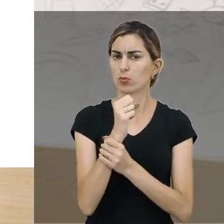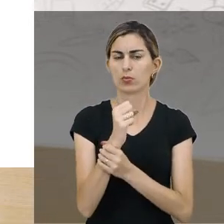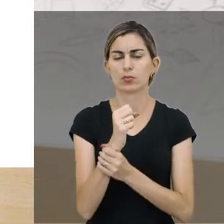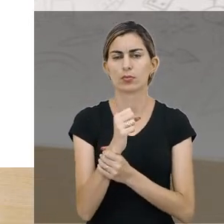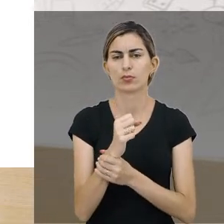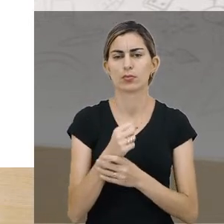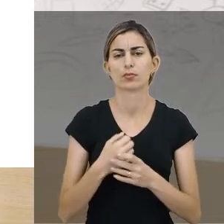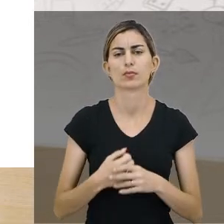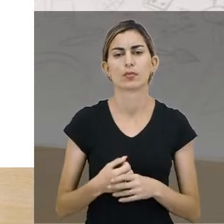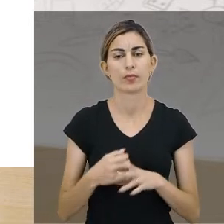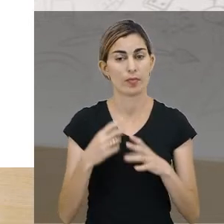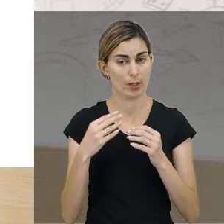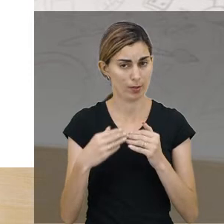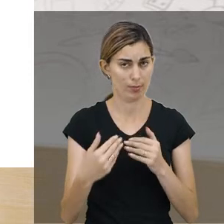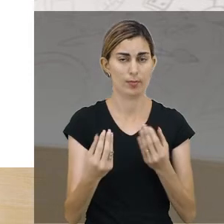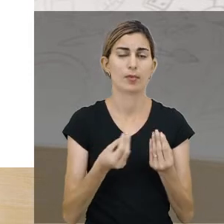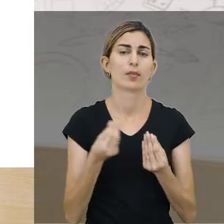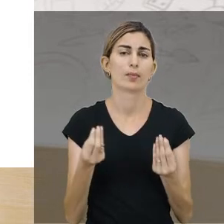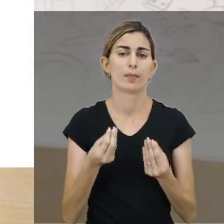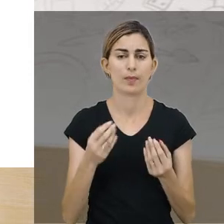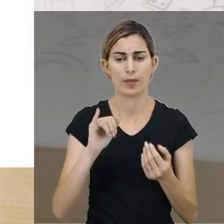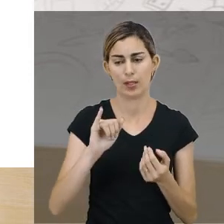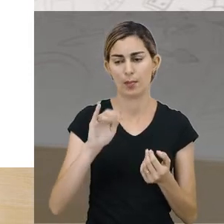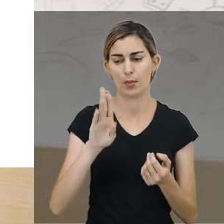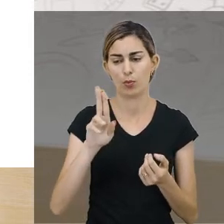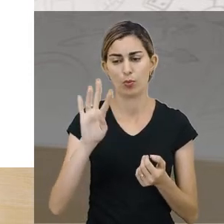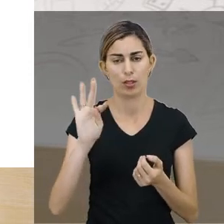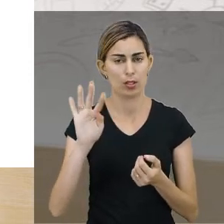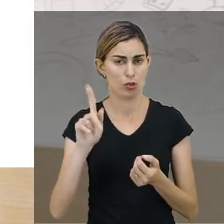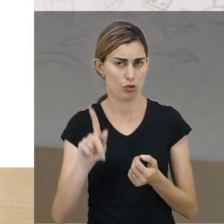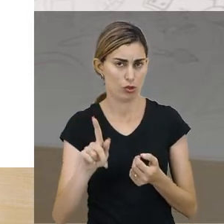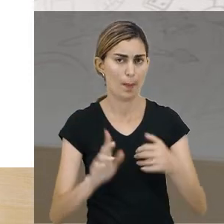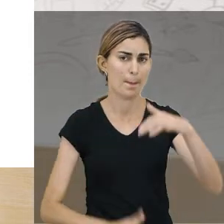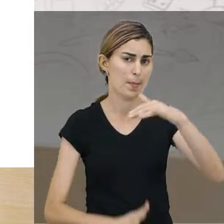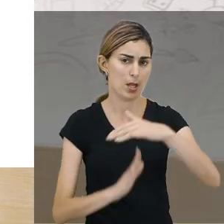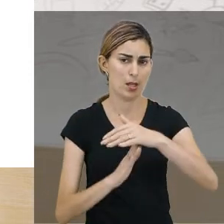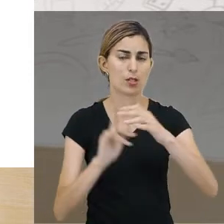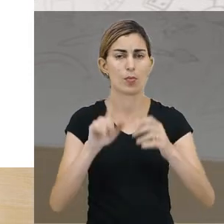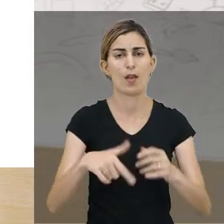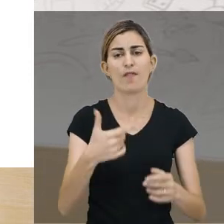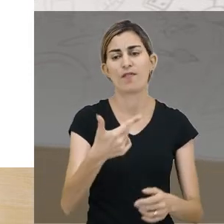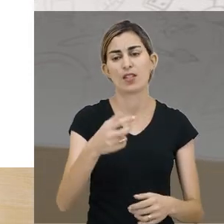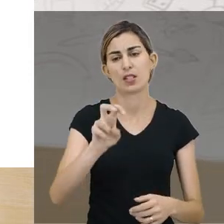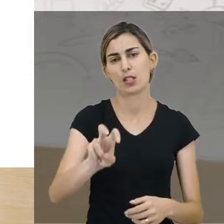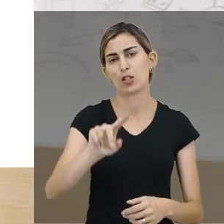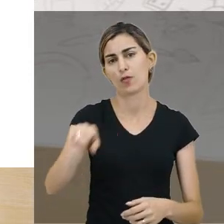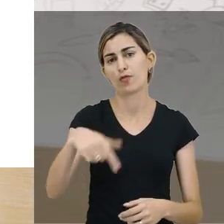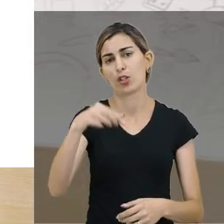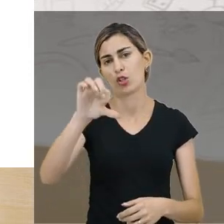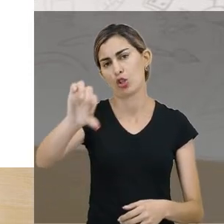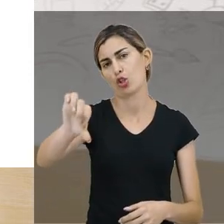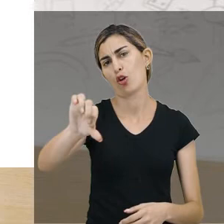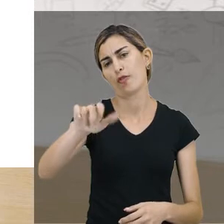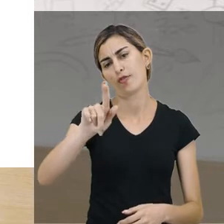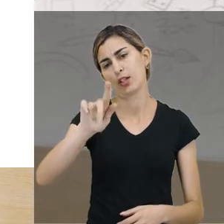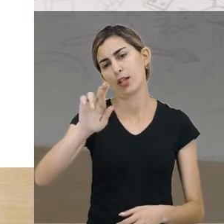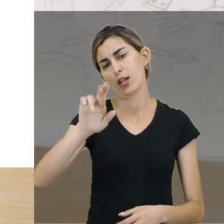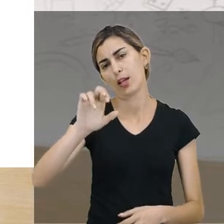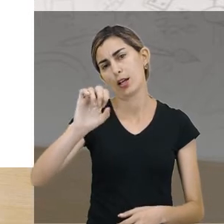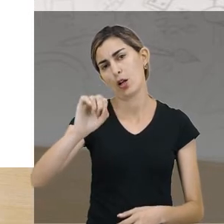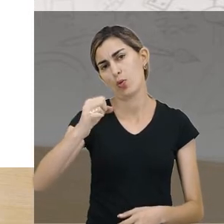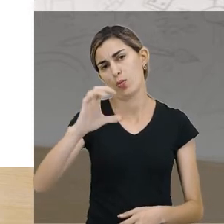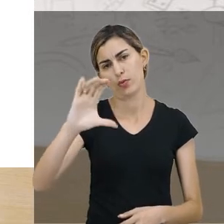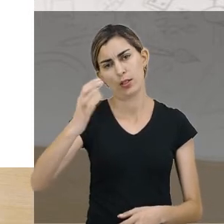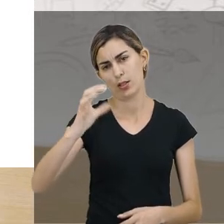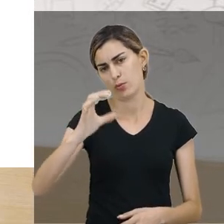segurança, né? E para isso, o IBUTG máximo permitido é o de 25,9 graus